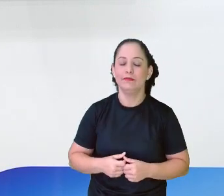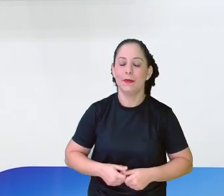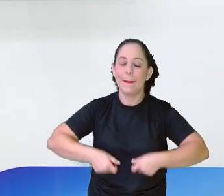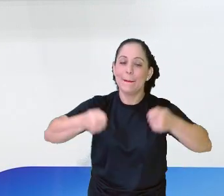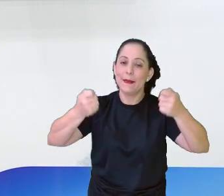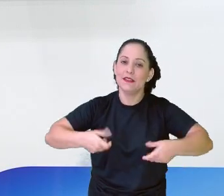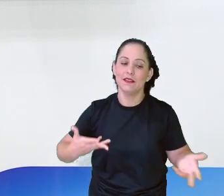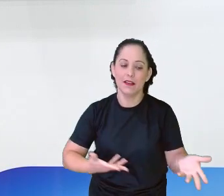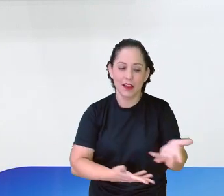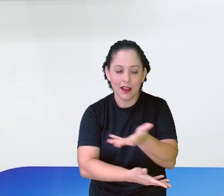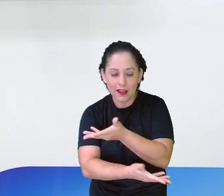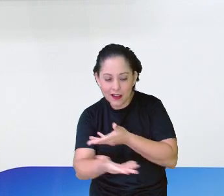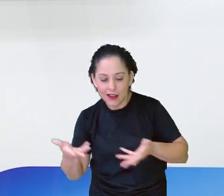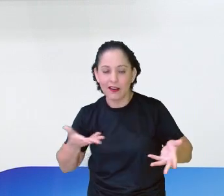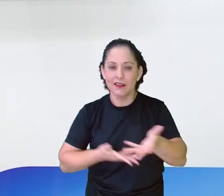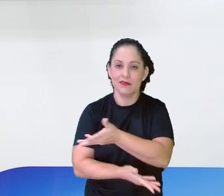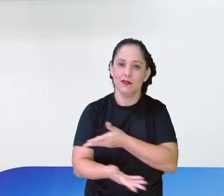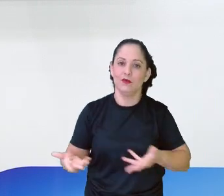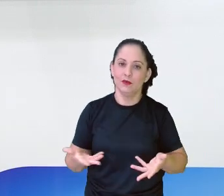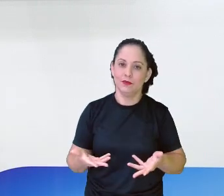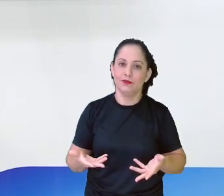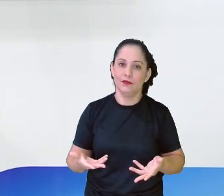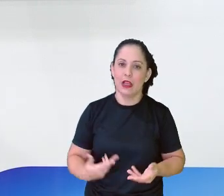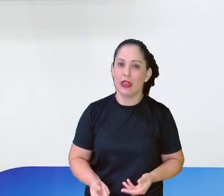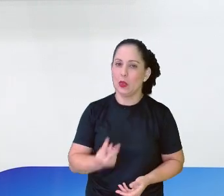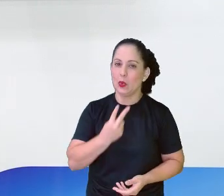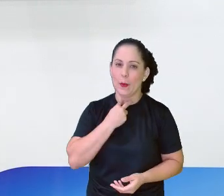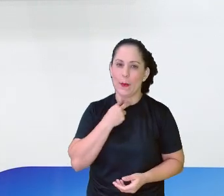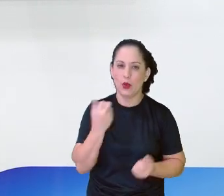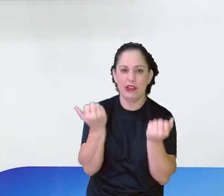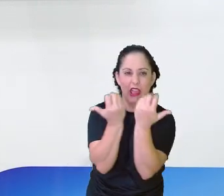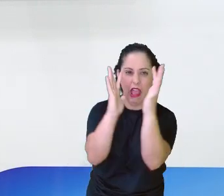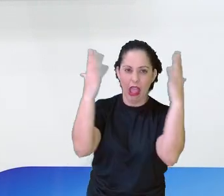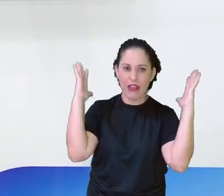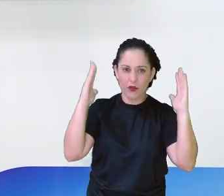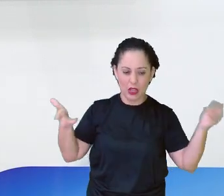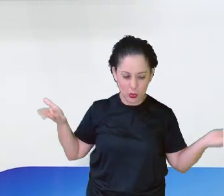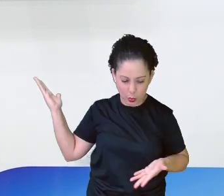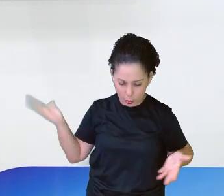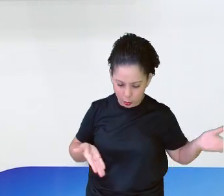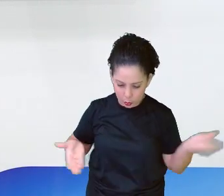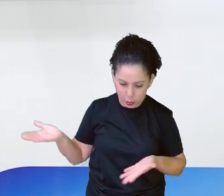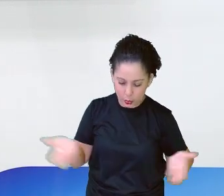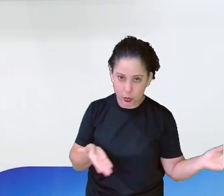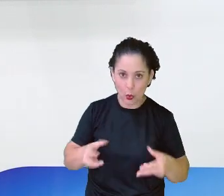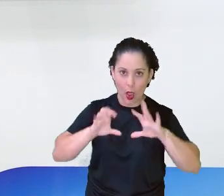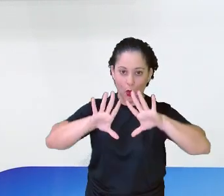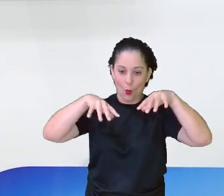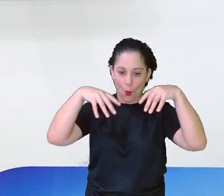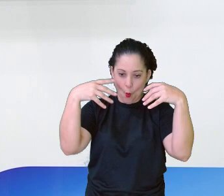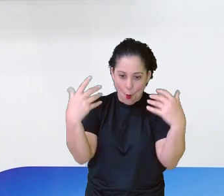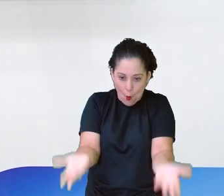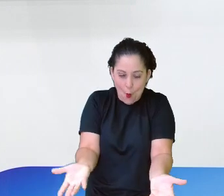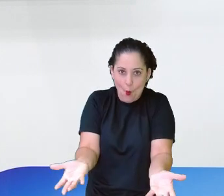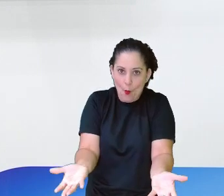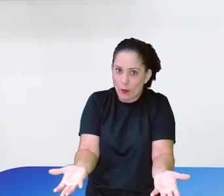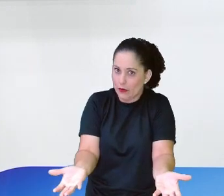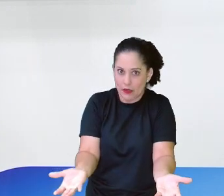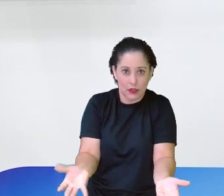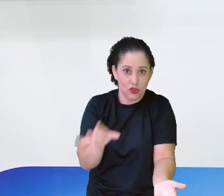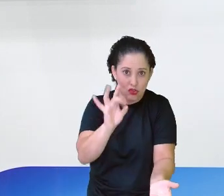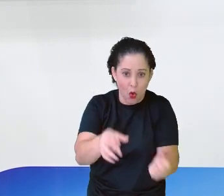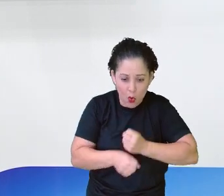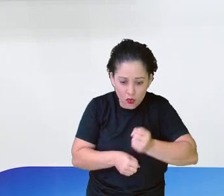uma coisa ligada com a outra. A gente não pode desmatar só para construir. A gente tem que encontrar um